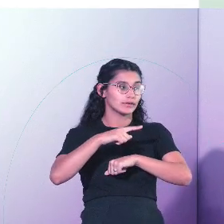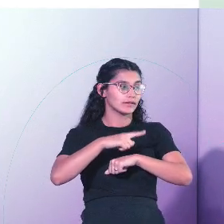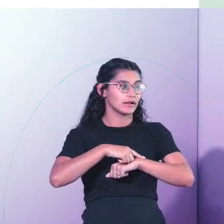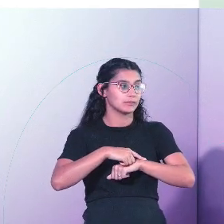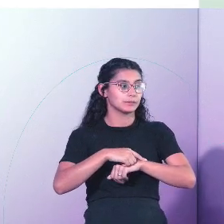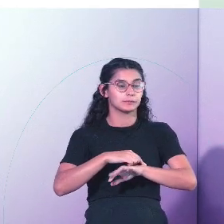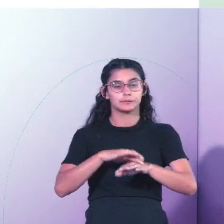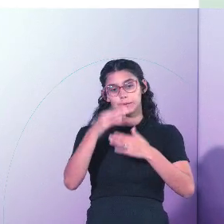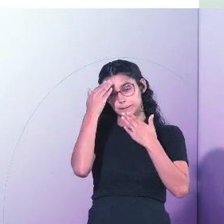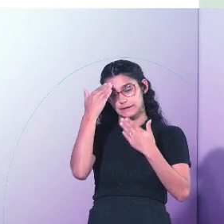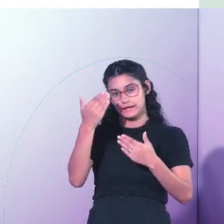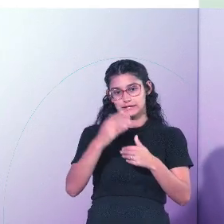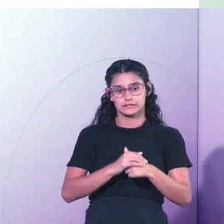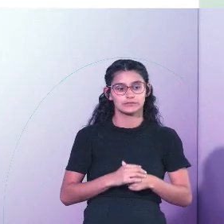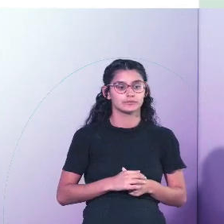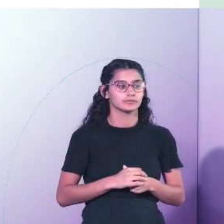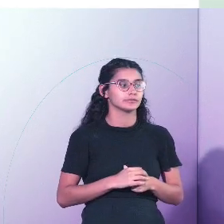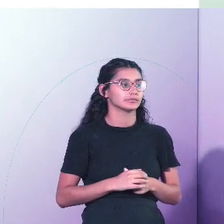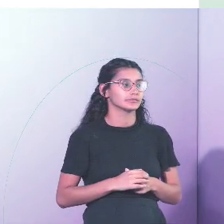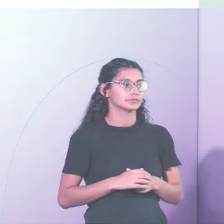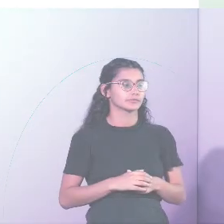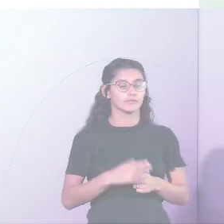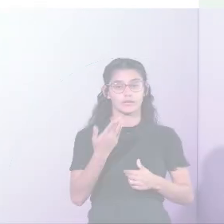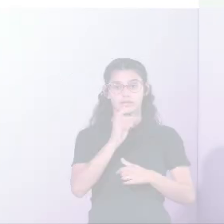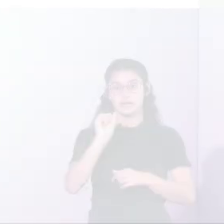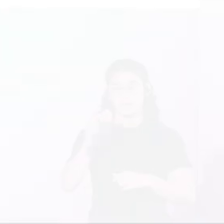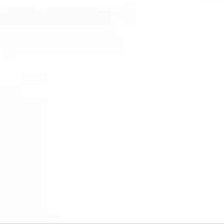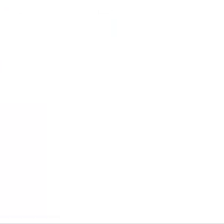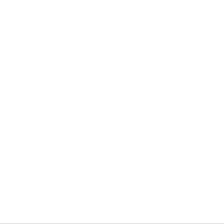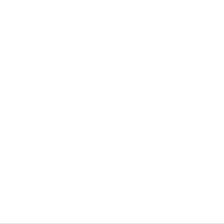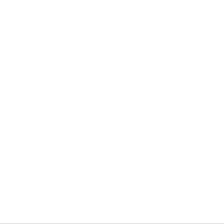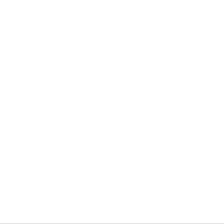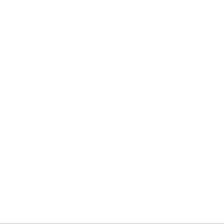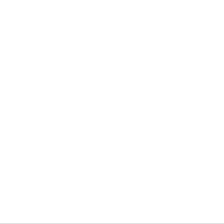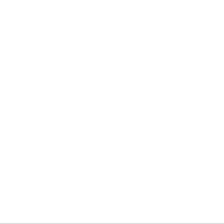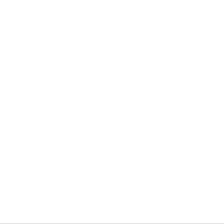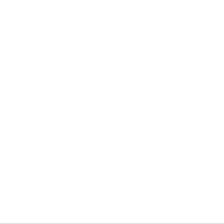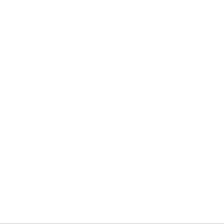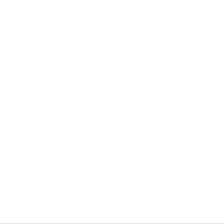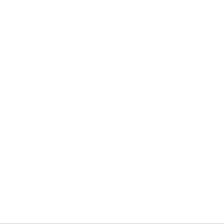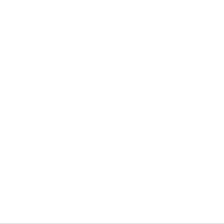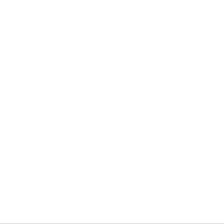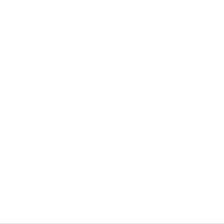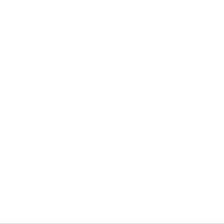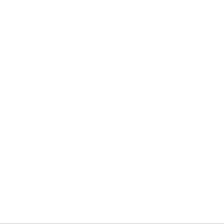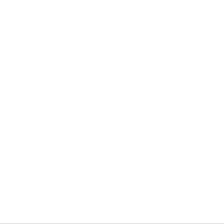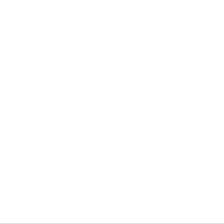mas fica aqui à disposição para vocês depois fazerem mais perguntas.